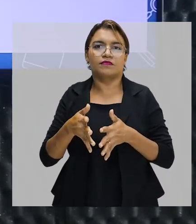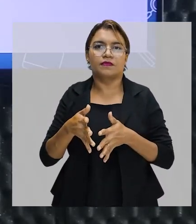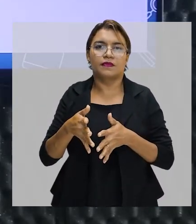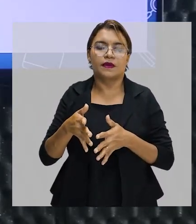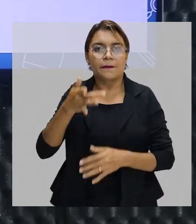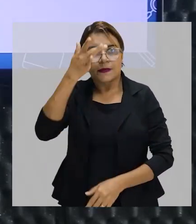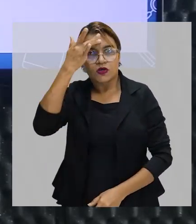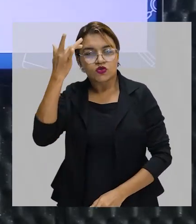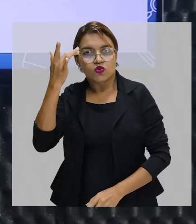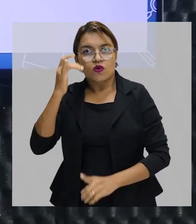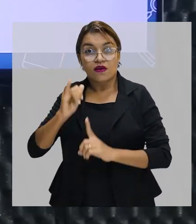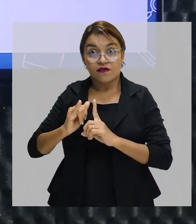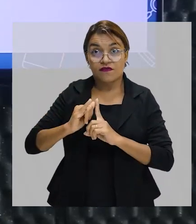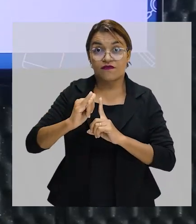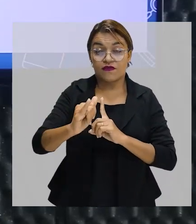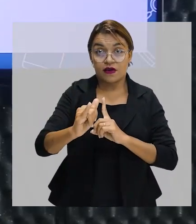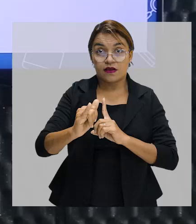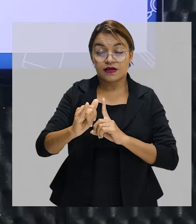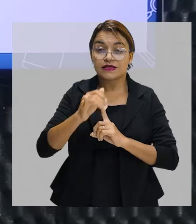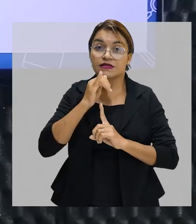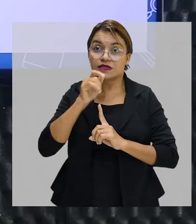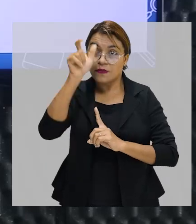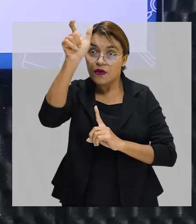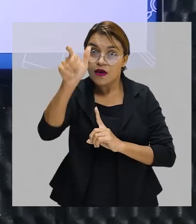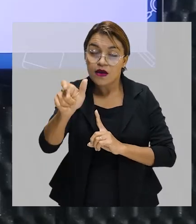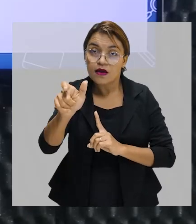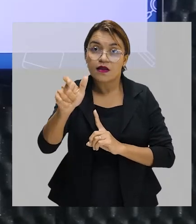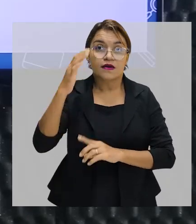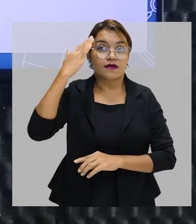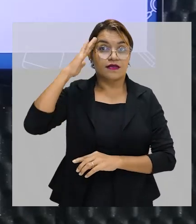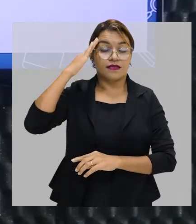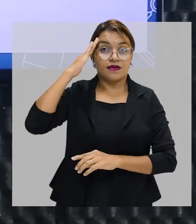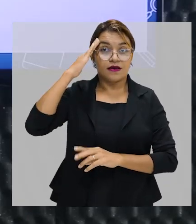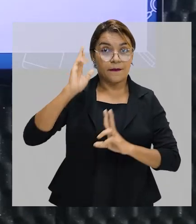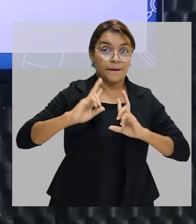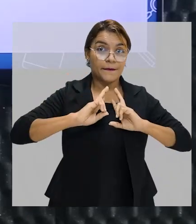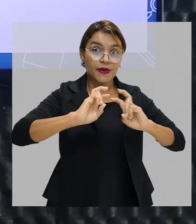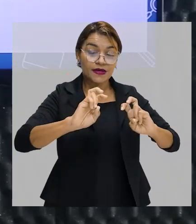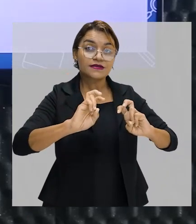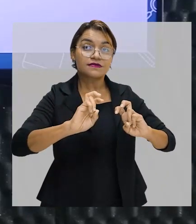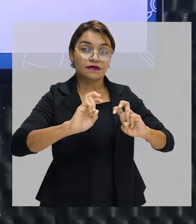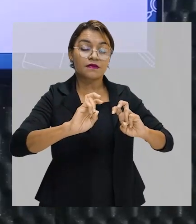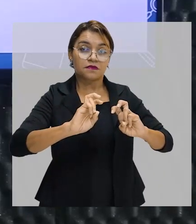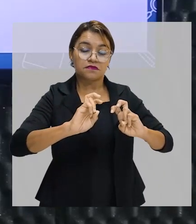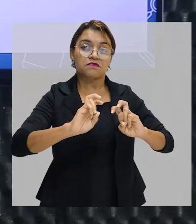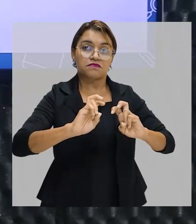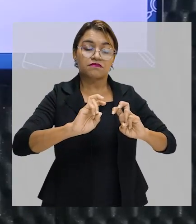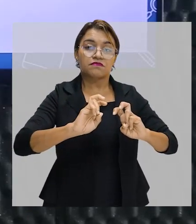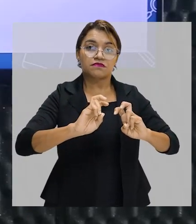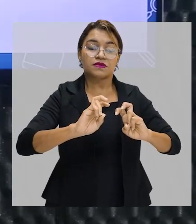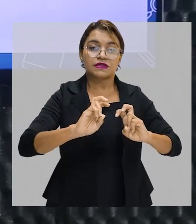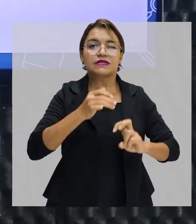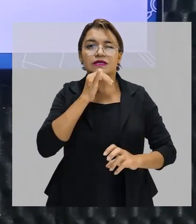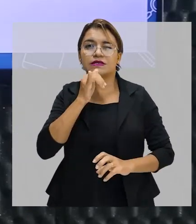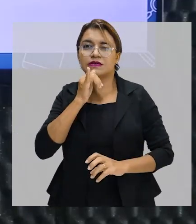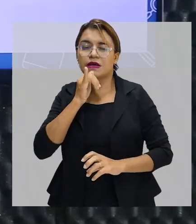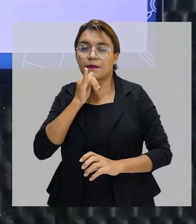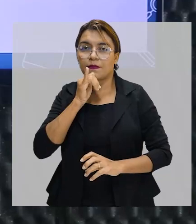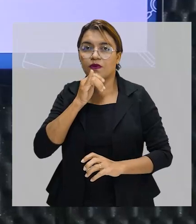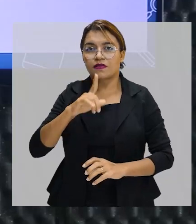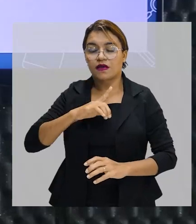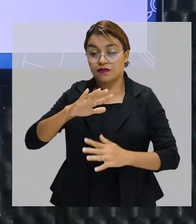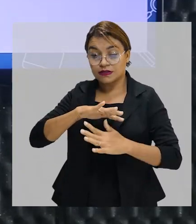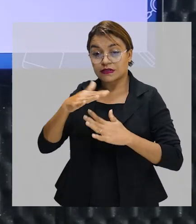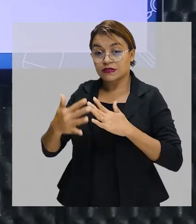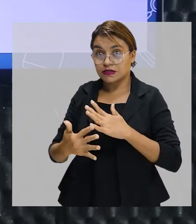fala e entendido por quem ouve ou vê, né, no caso da linguagem de sinais, aqui, ó, linguagem